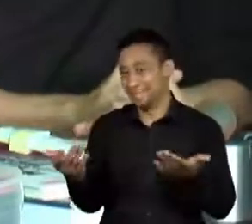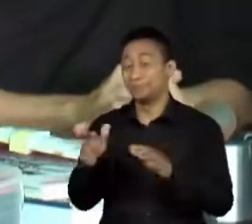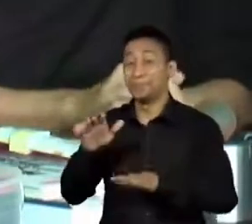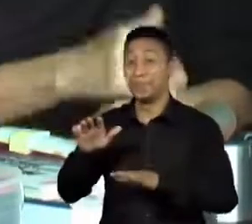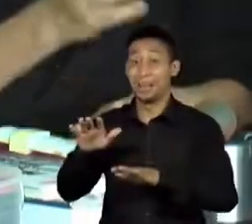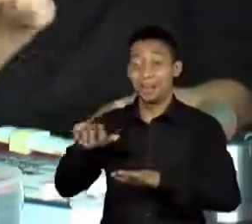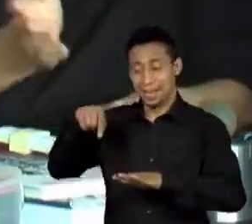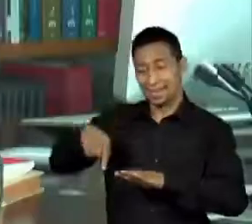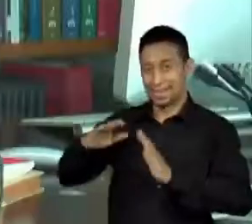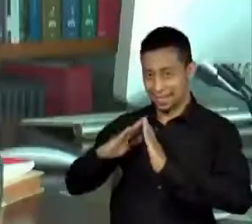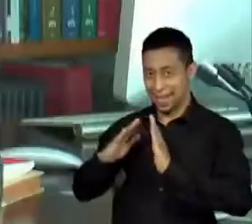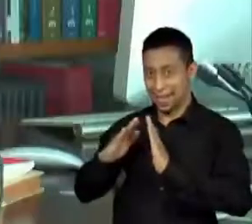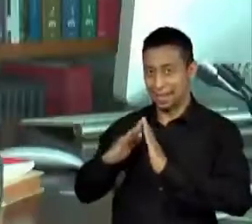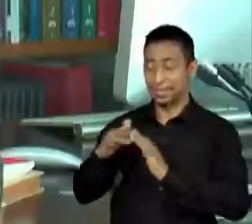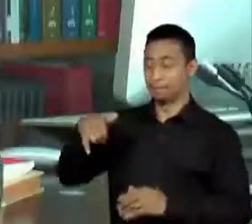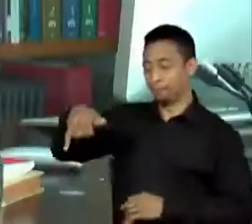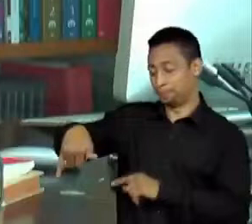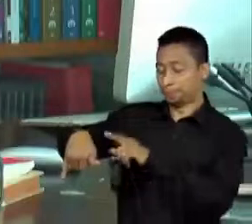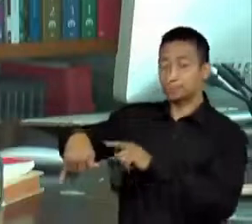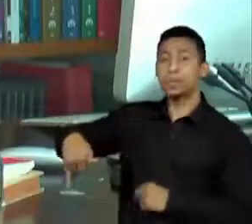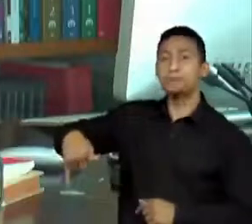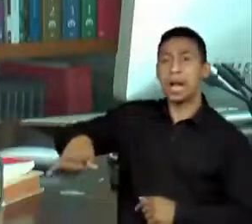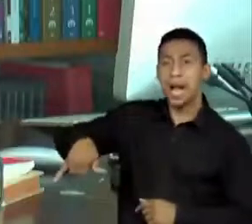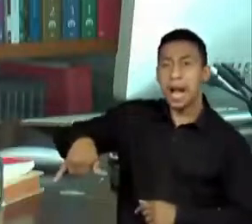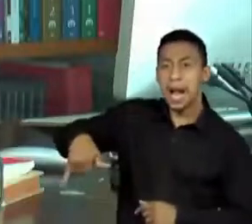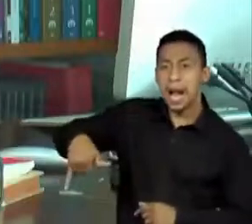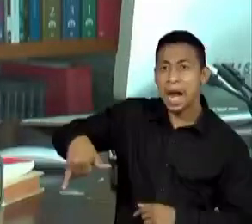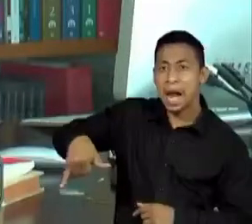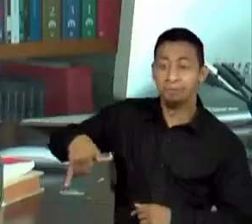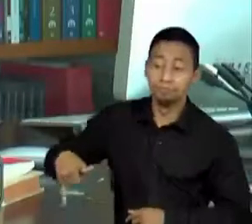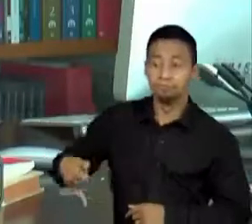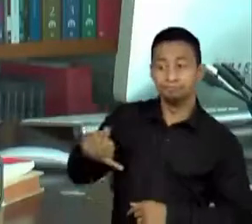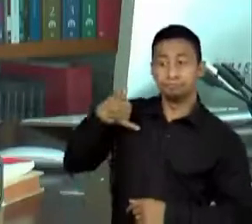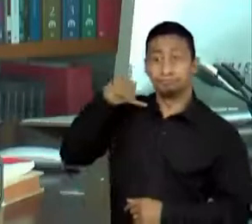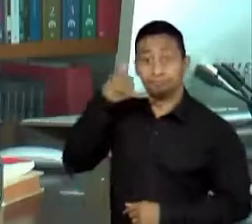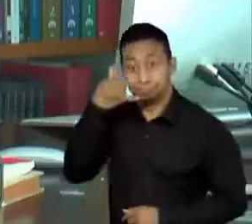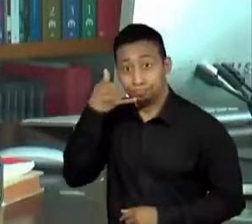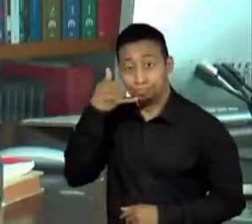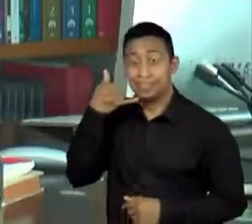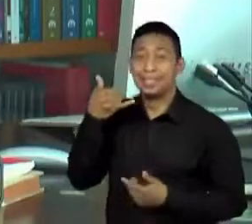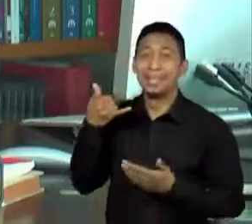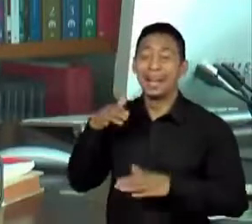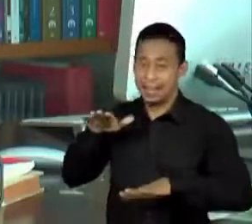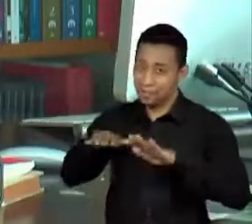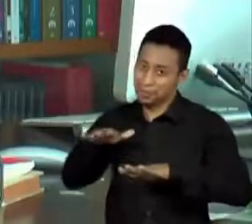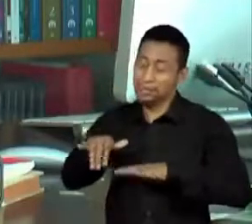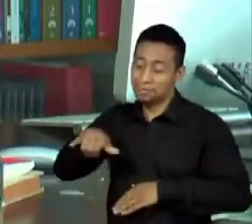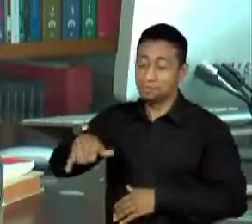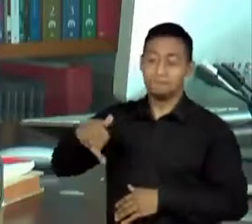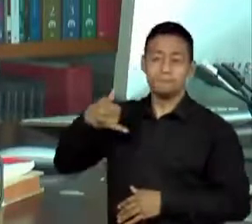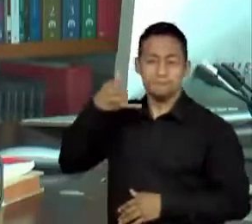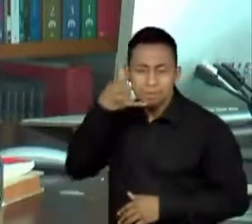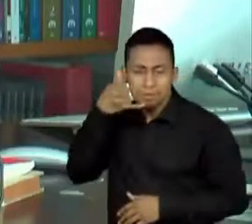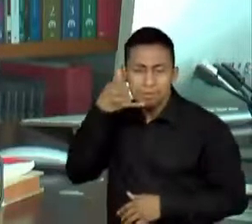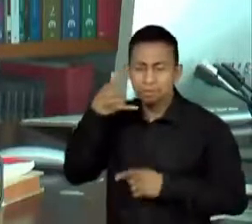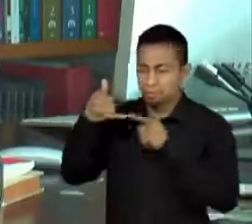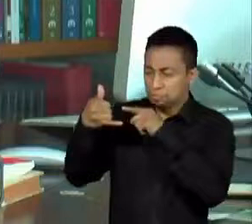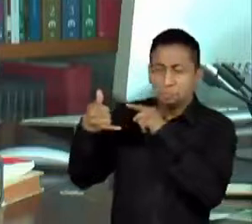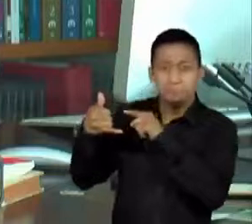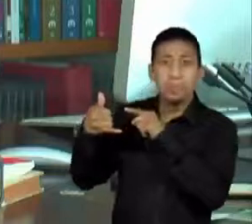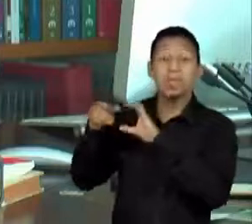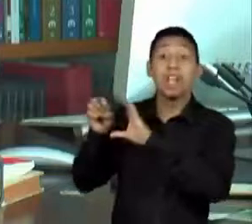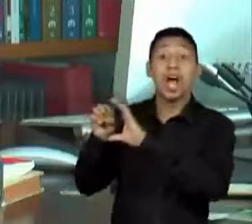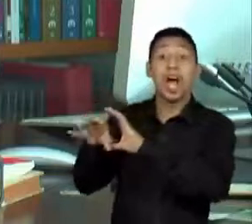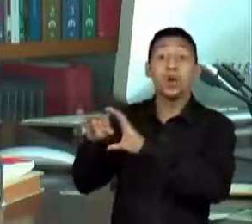tocava o telefone aqui em casa eu trabalho com dela 30 anos a solução 30 anos de parceria esse ano e às vezes tocava o telefone era alguém da